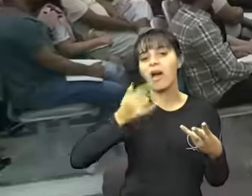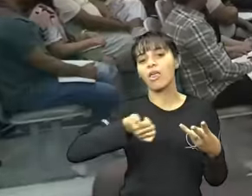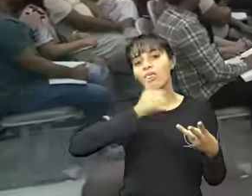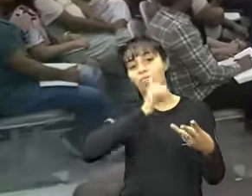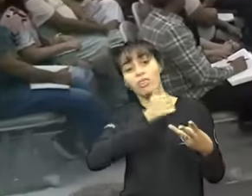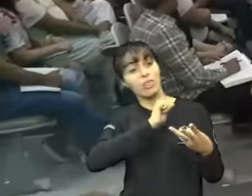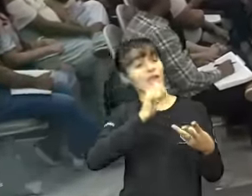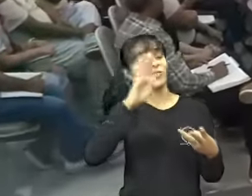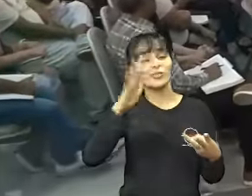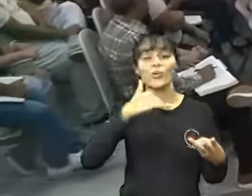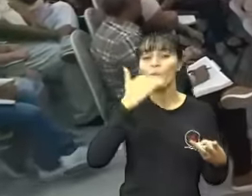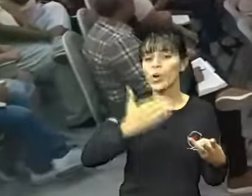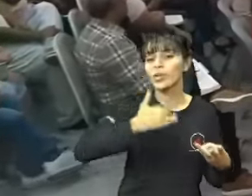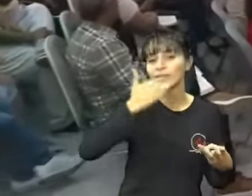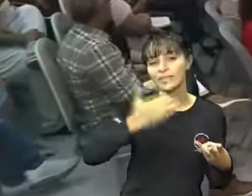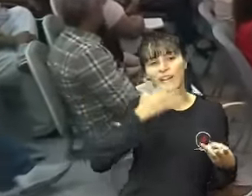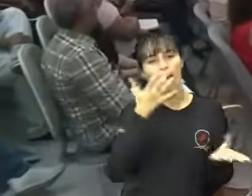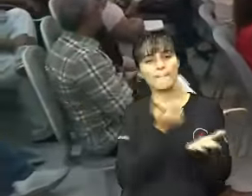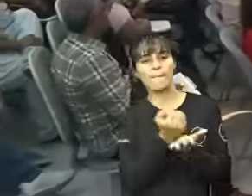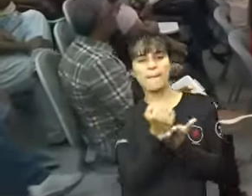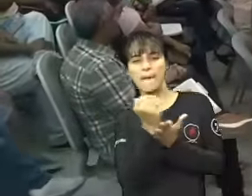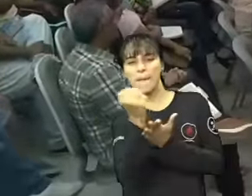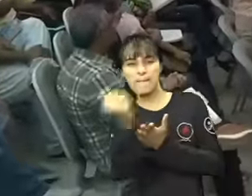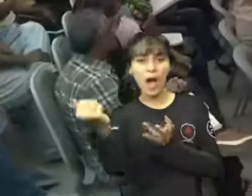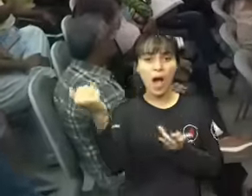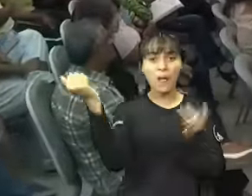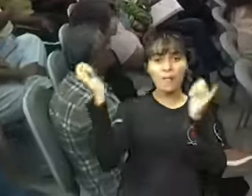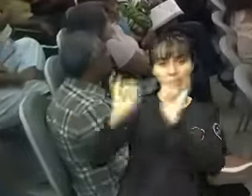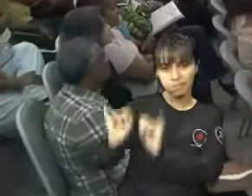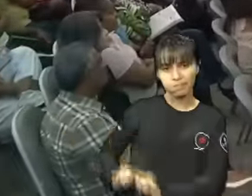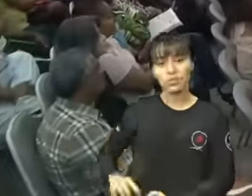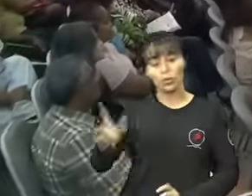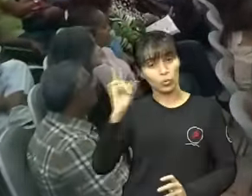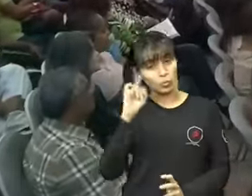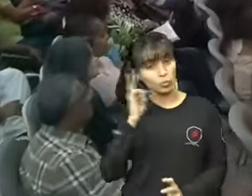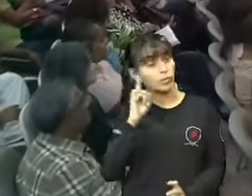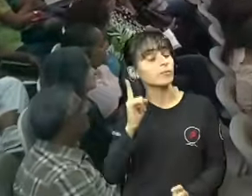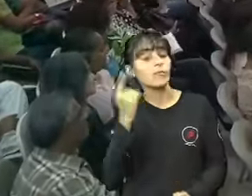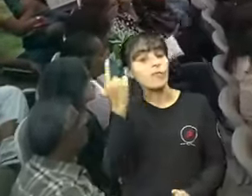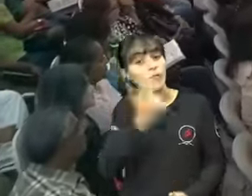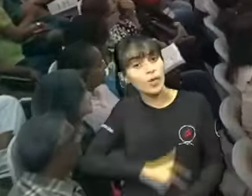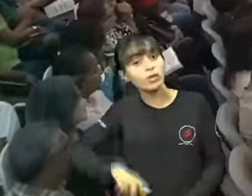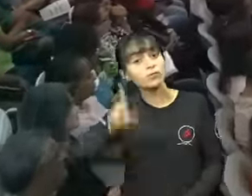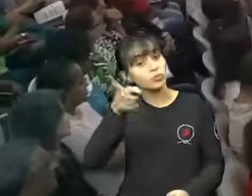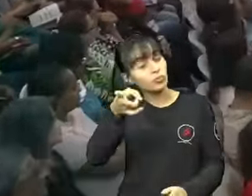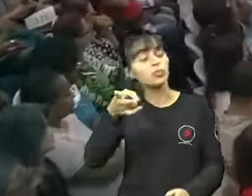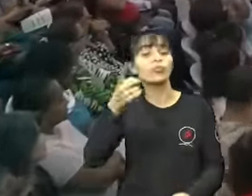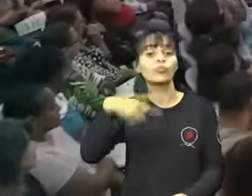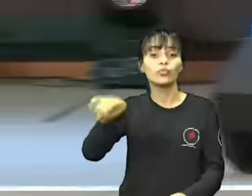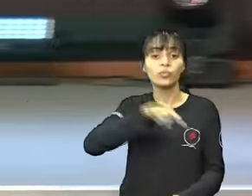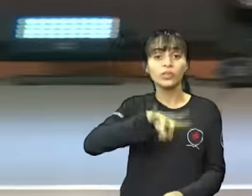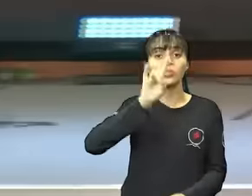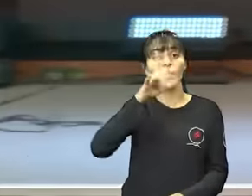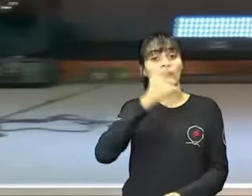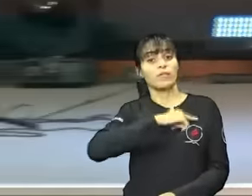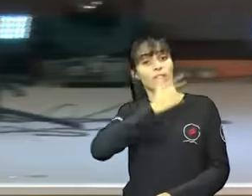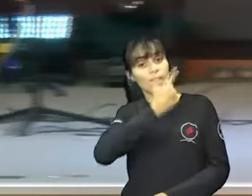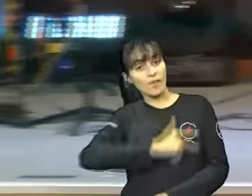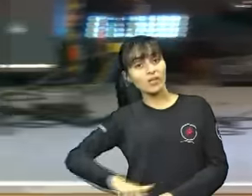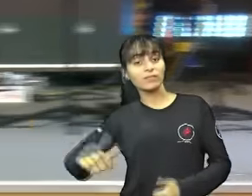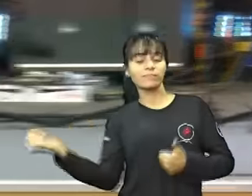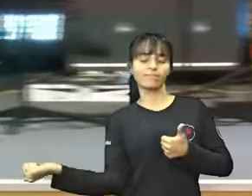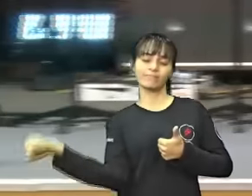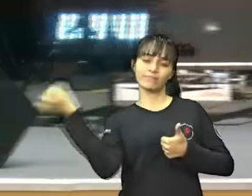a cara não adianta chegaram esse praticar sexo todo dia o vazio tá lá e você só tem esse vazio preenchido